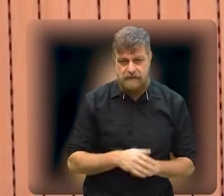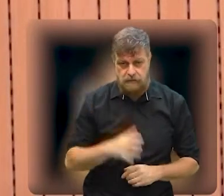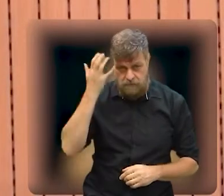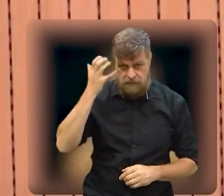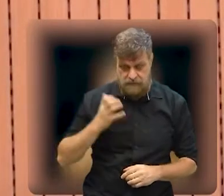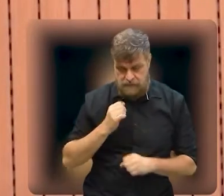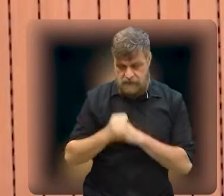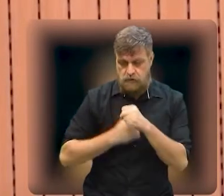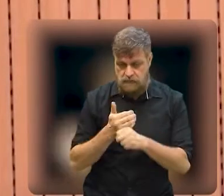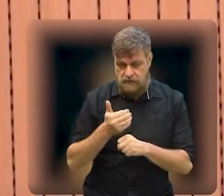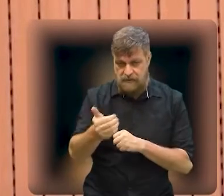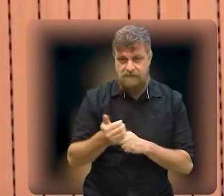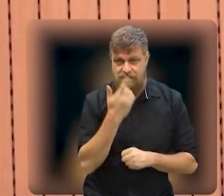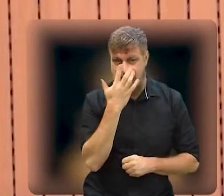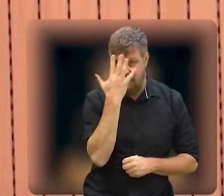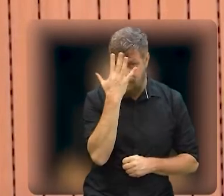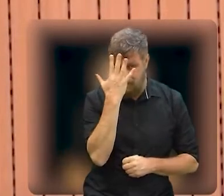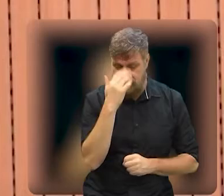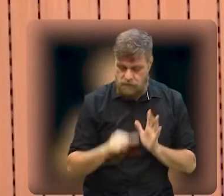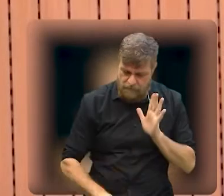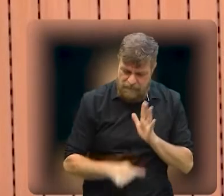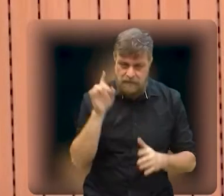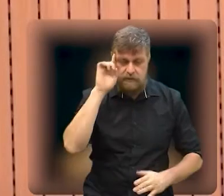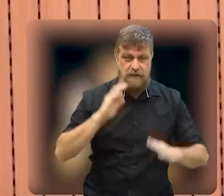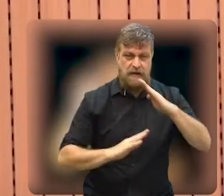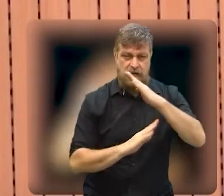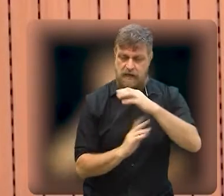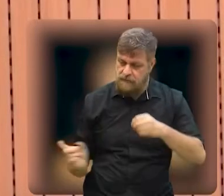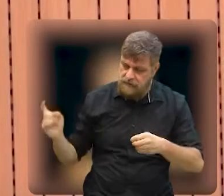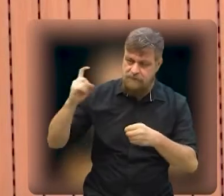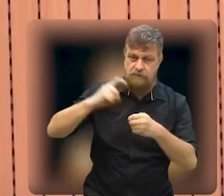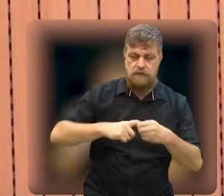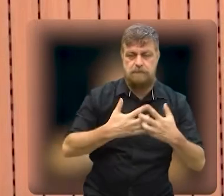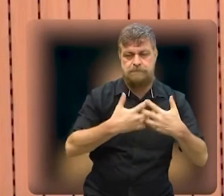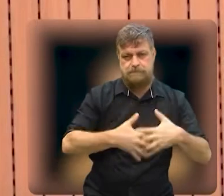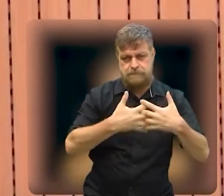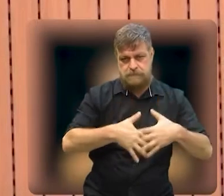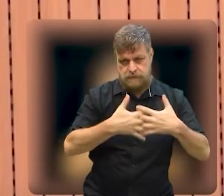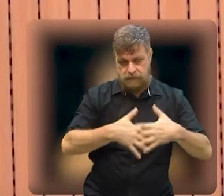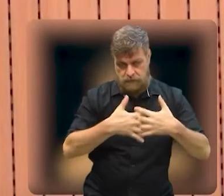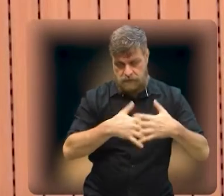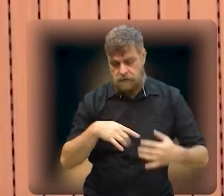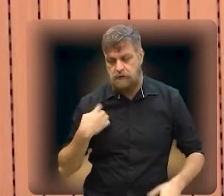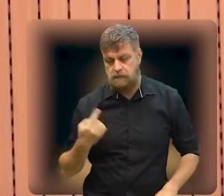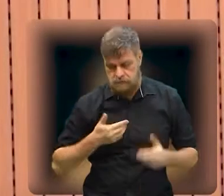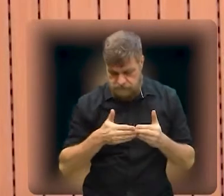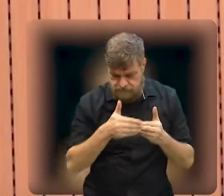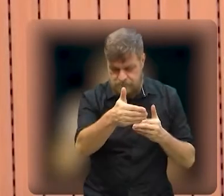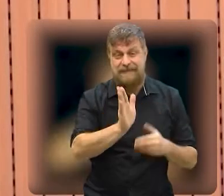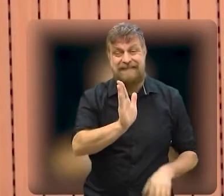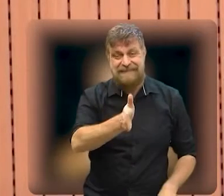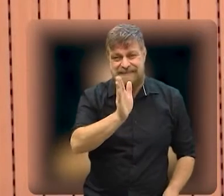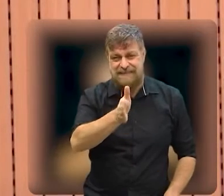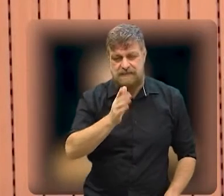o relatório final da CE será entregue. No primeiro dia, quando a Câmara voltar do recesso, né, que tiver, nós